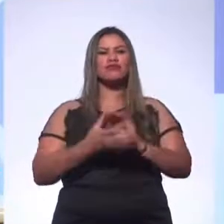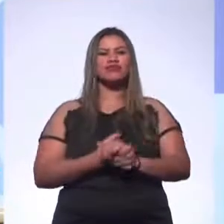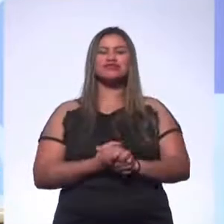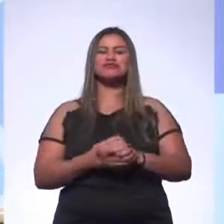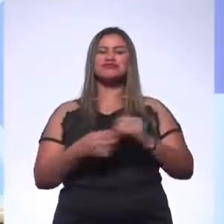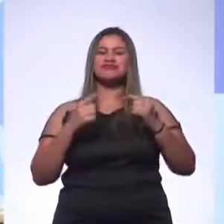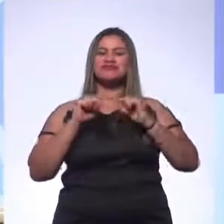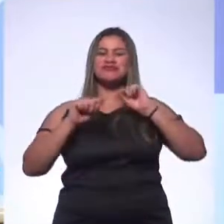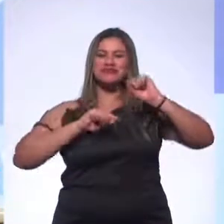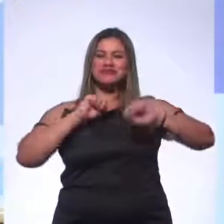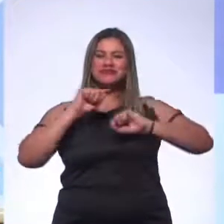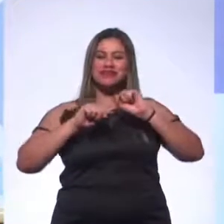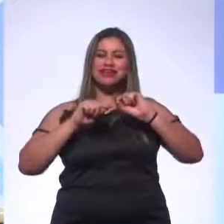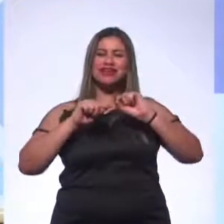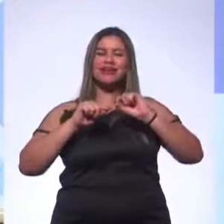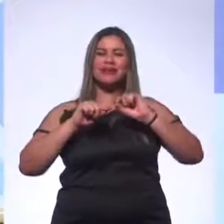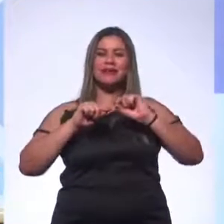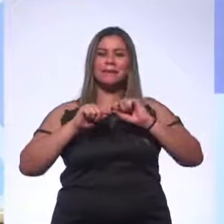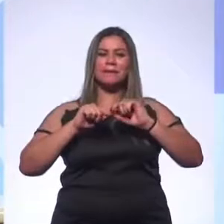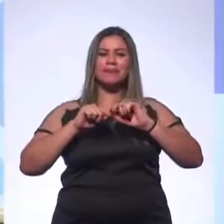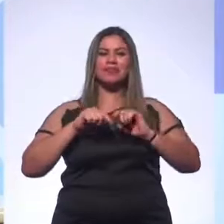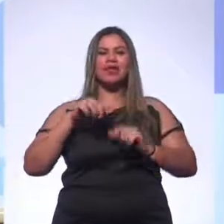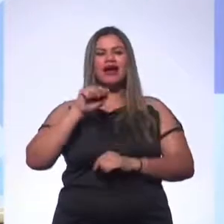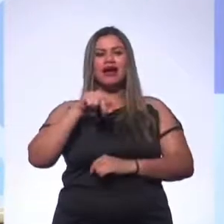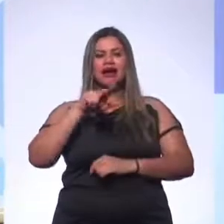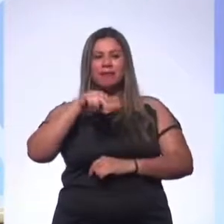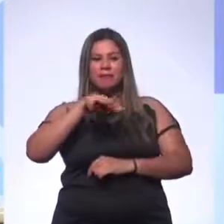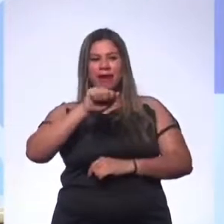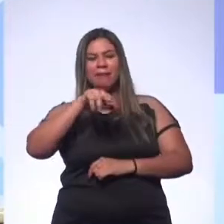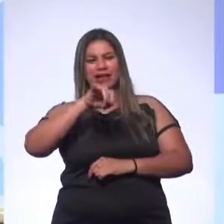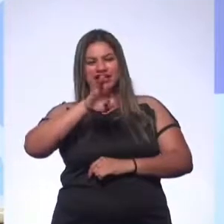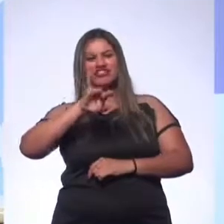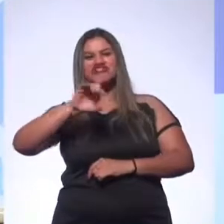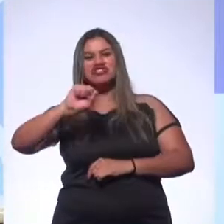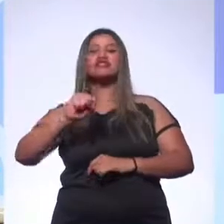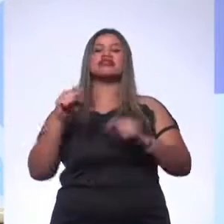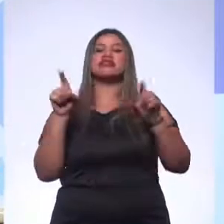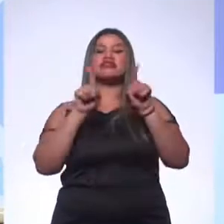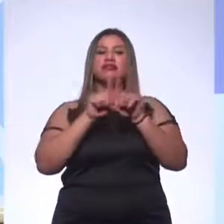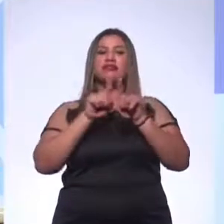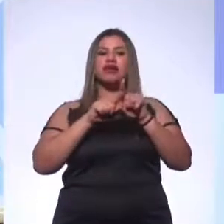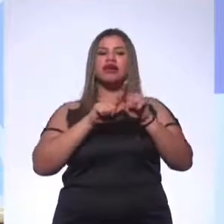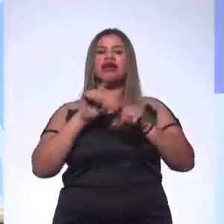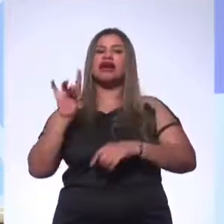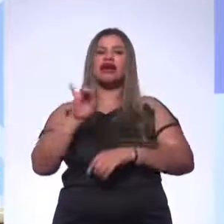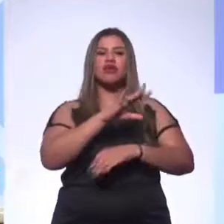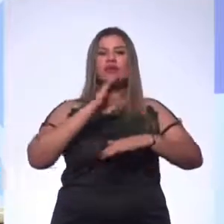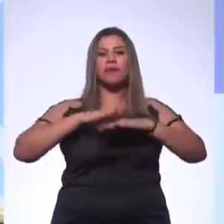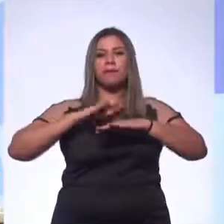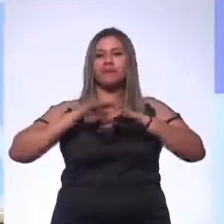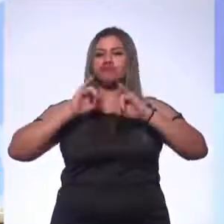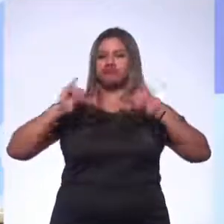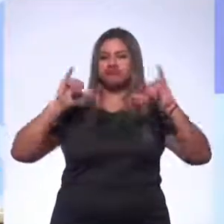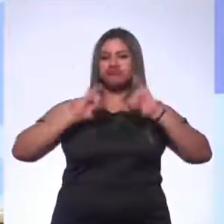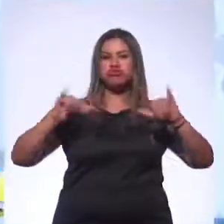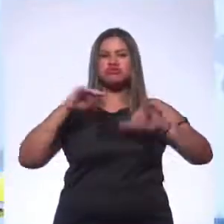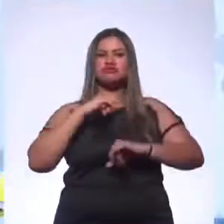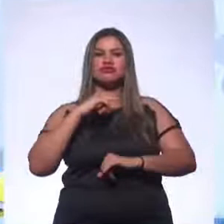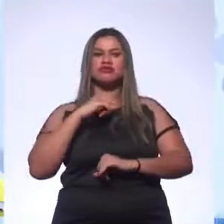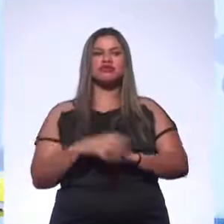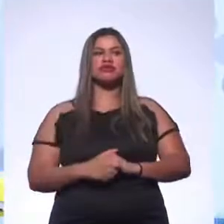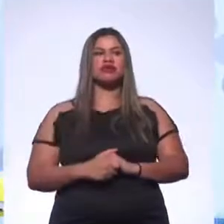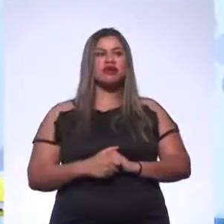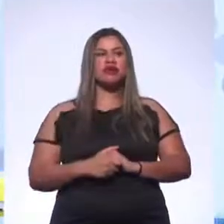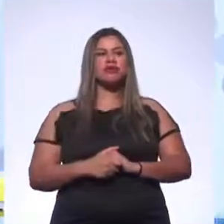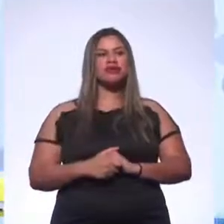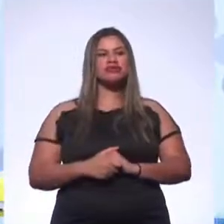concorreram na questão armamentista, econômica e na correria espacial, cada um fazendo sua propaganda.